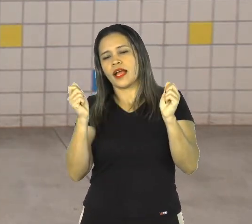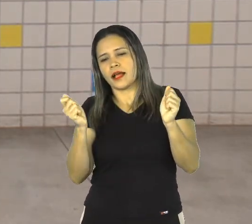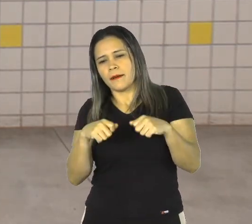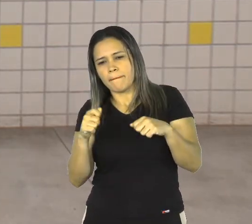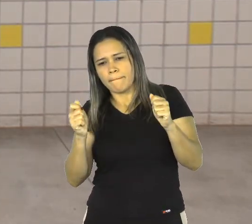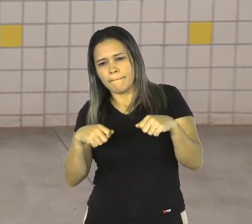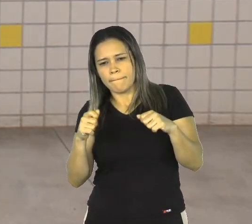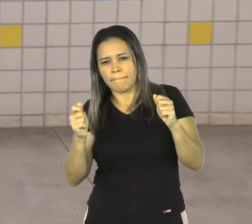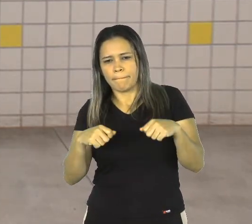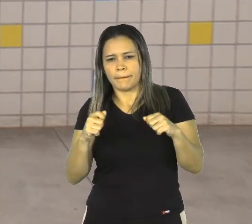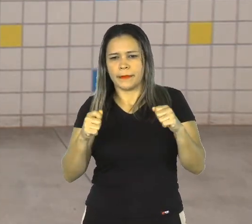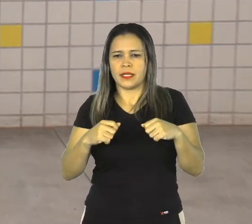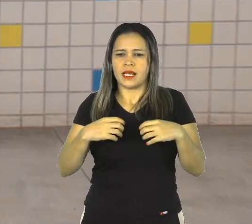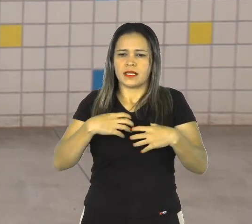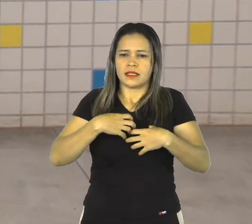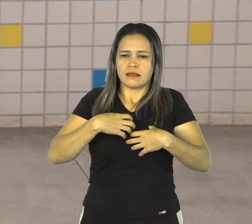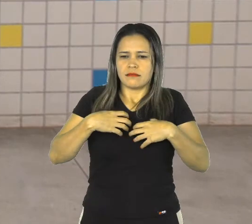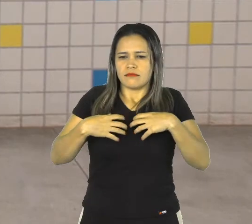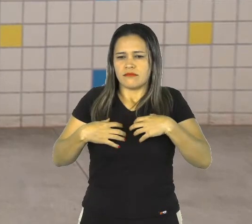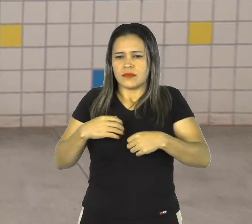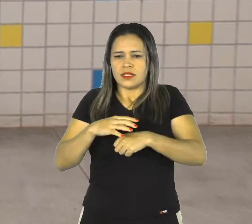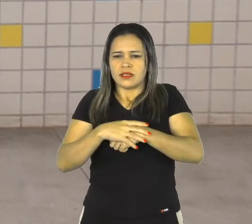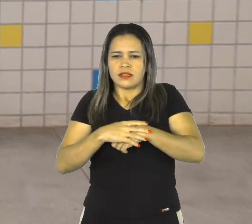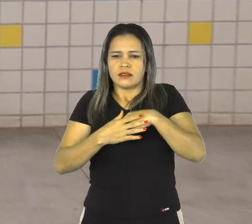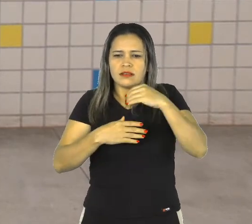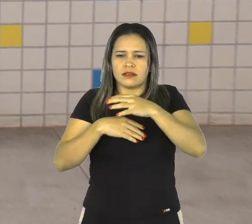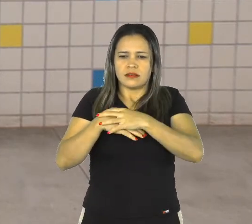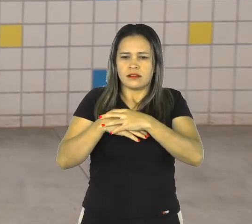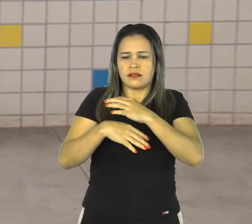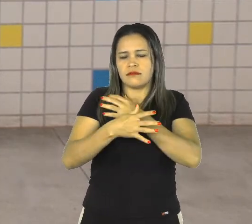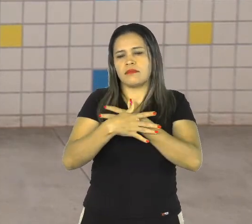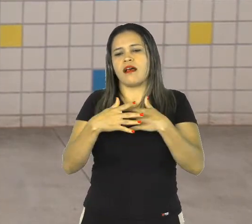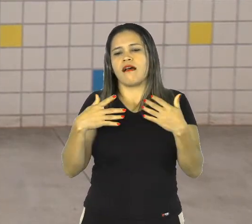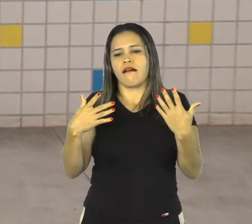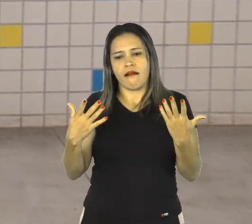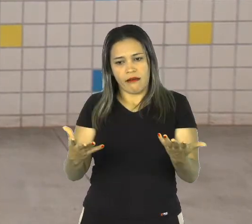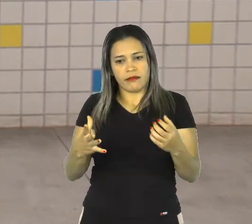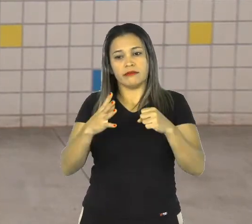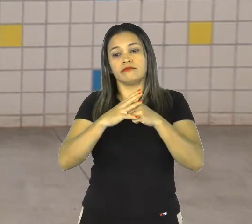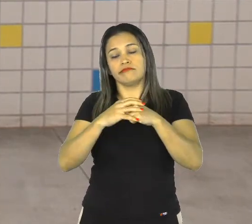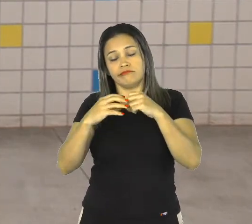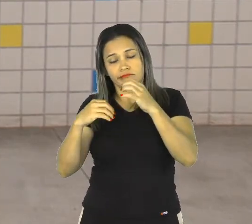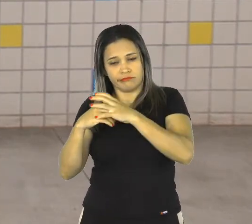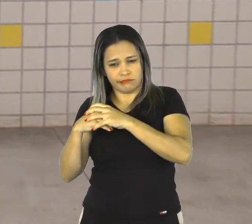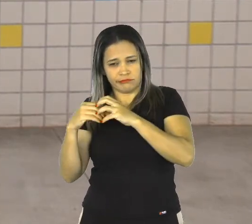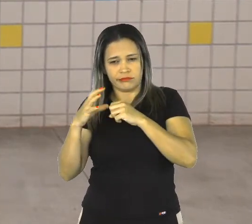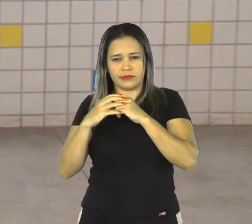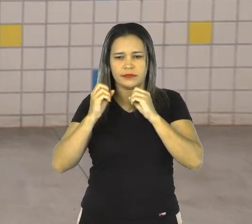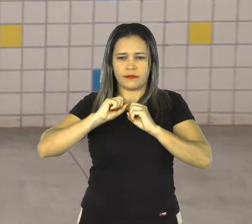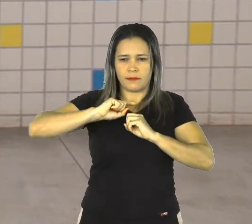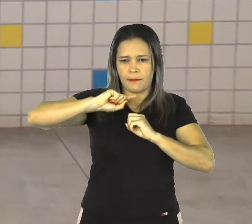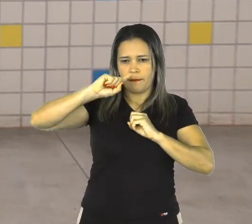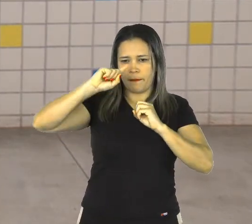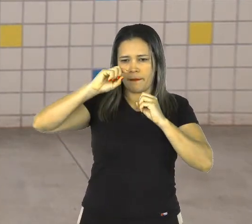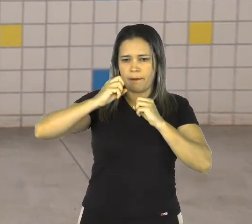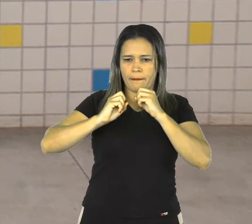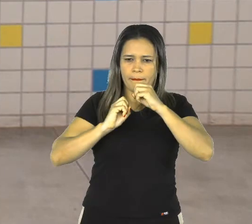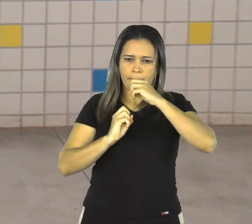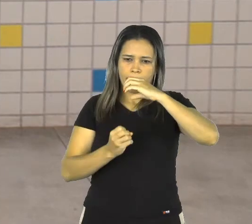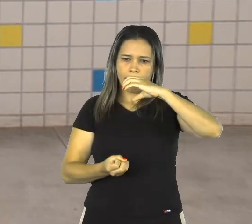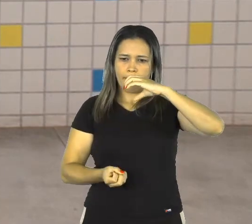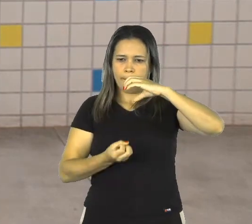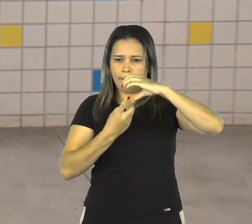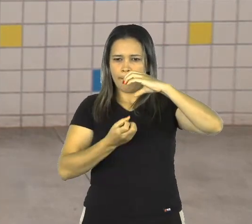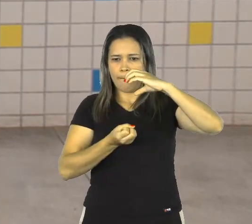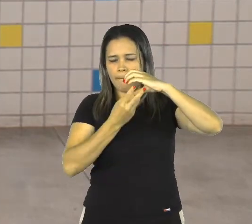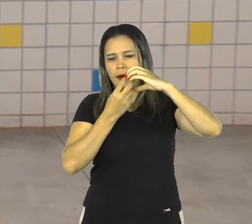da sensibilidade e são essas células que passam para o cérebro através